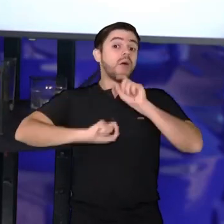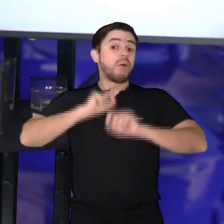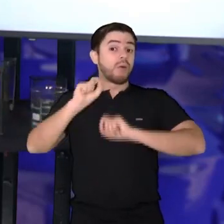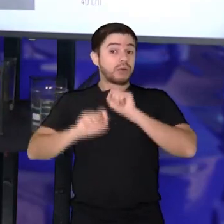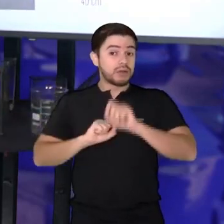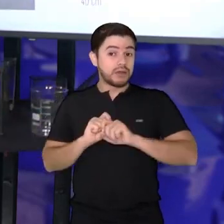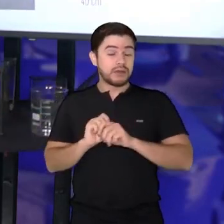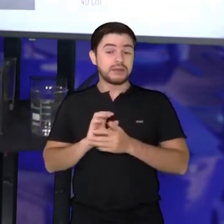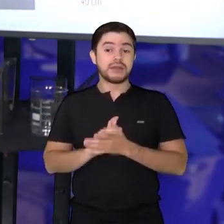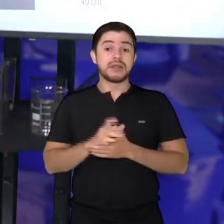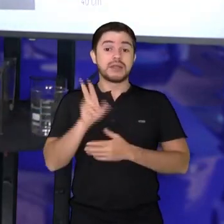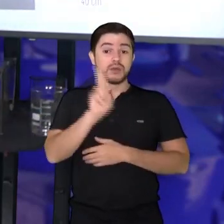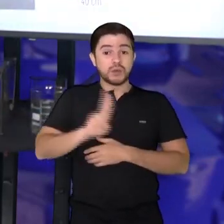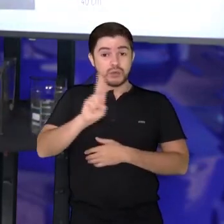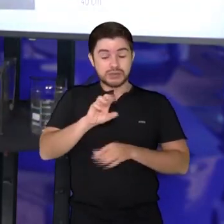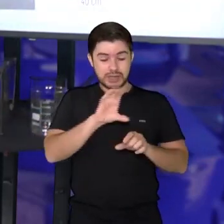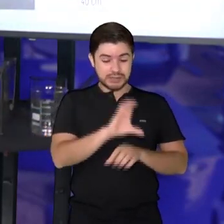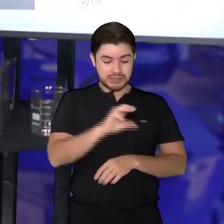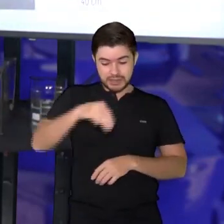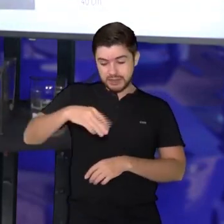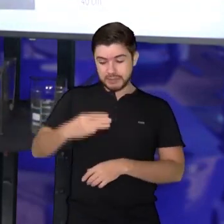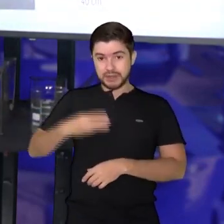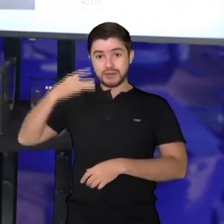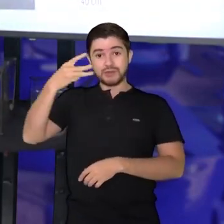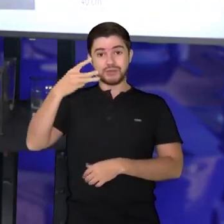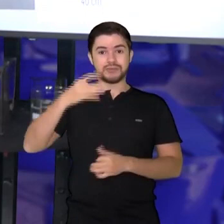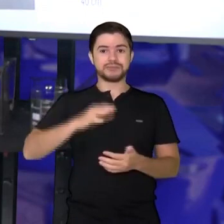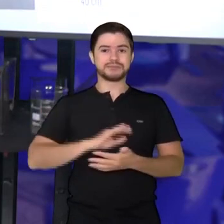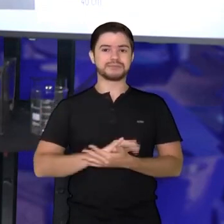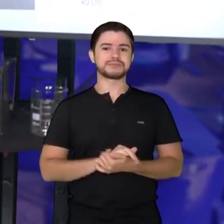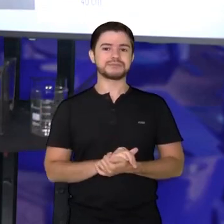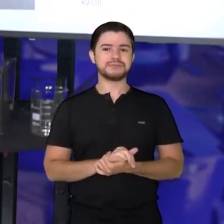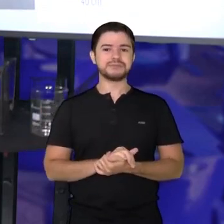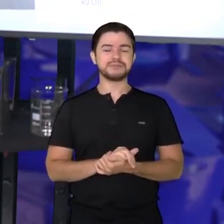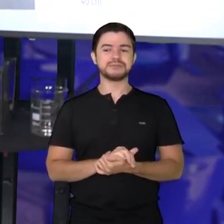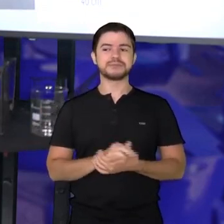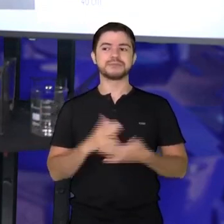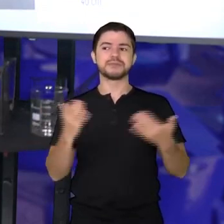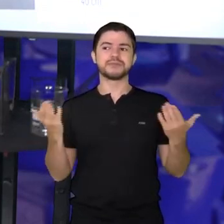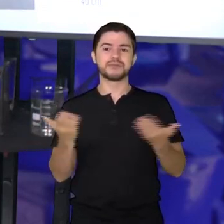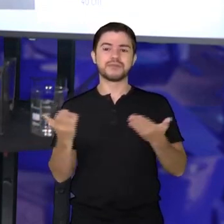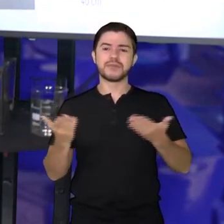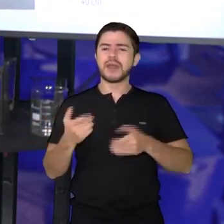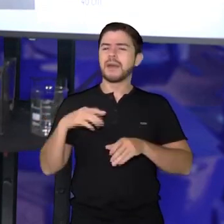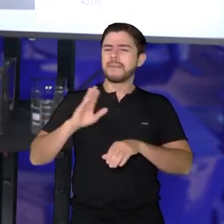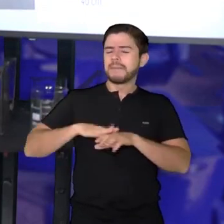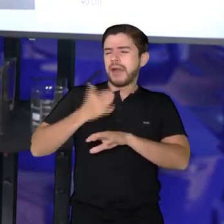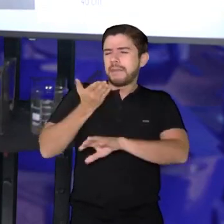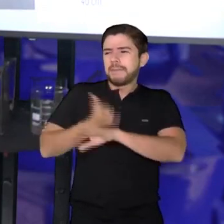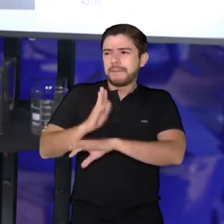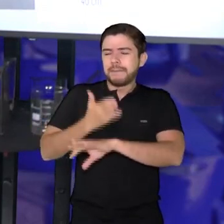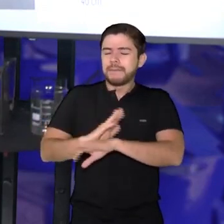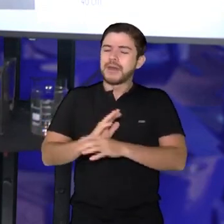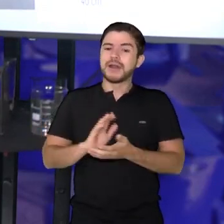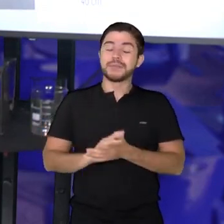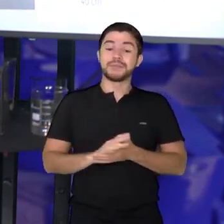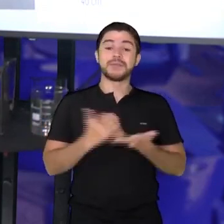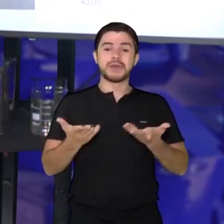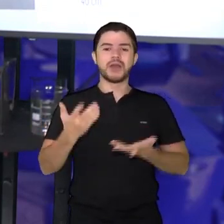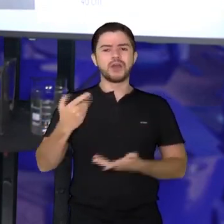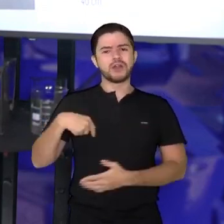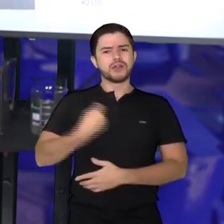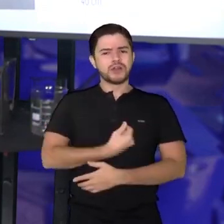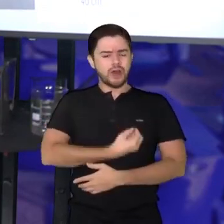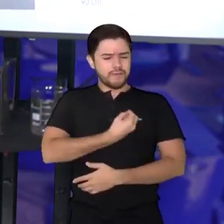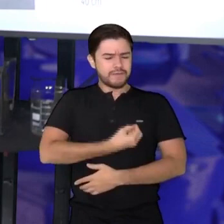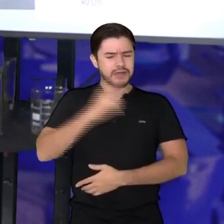Agora vamos para uma parte mais prática, tá certo? No nosso